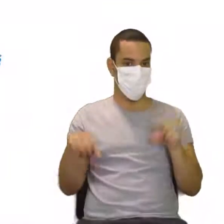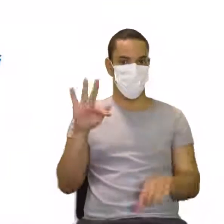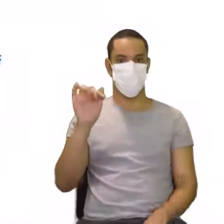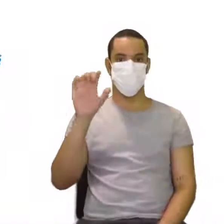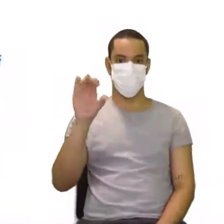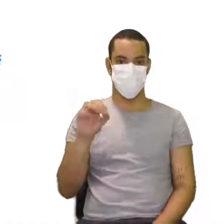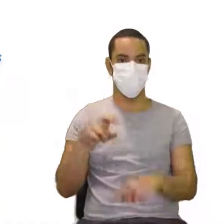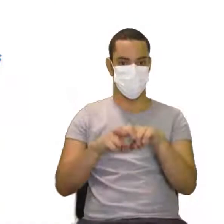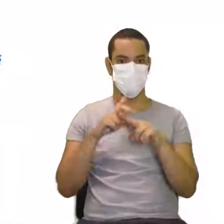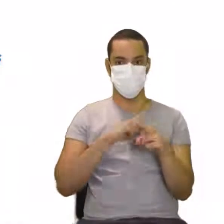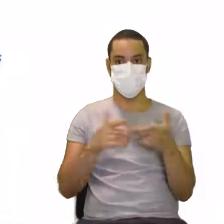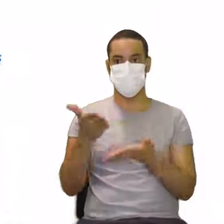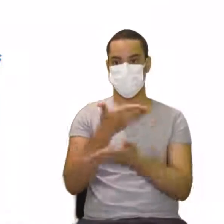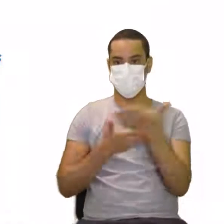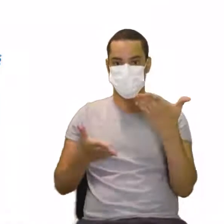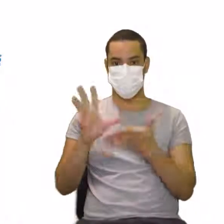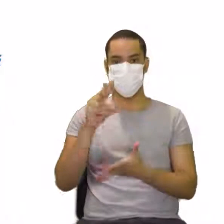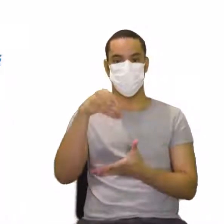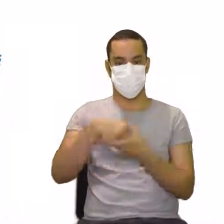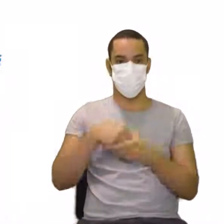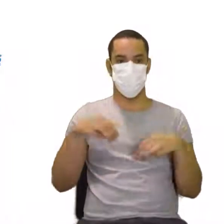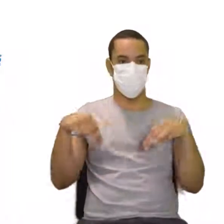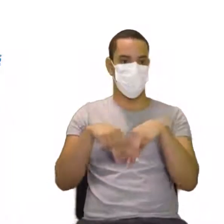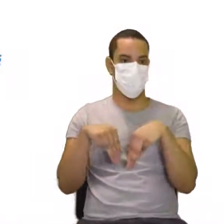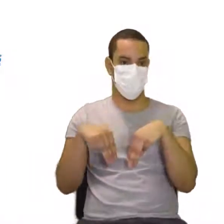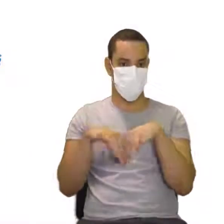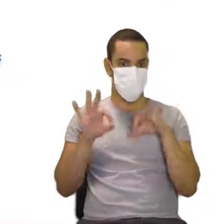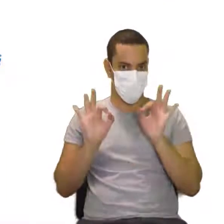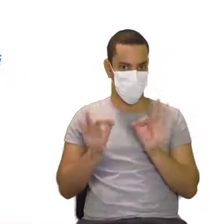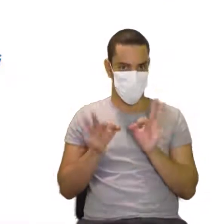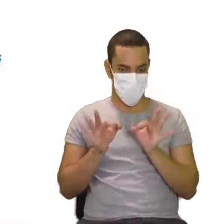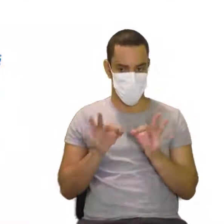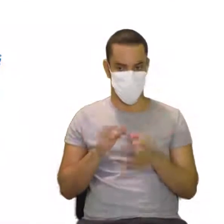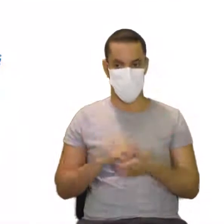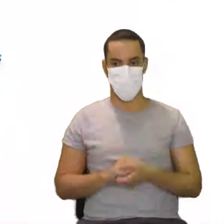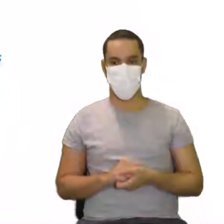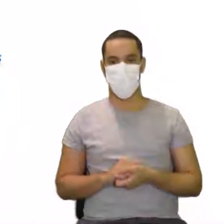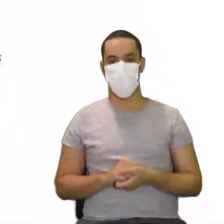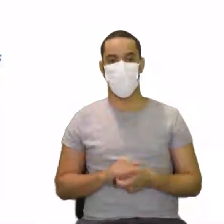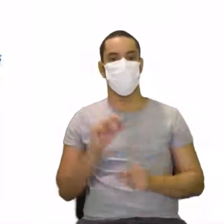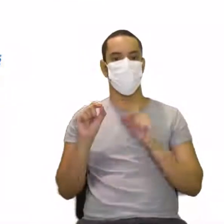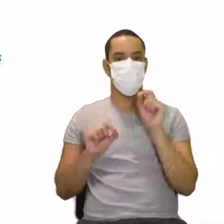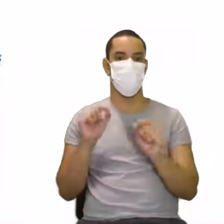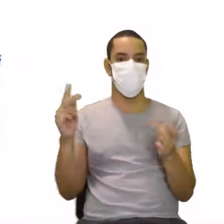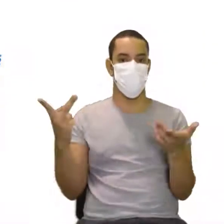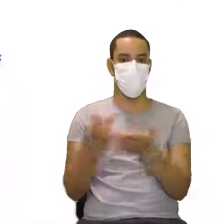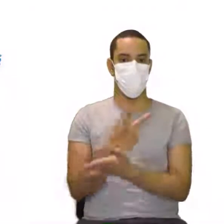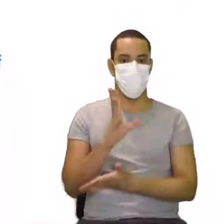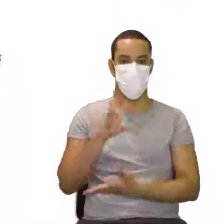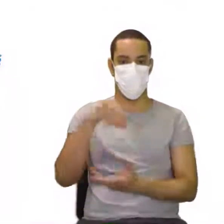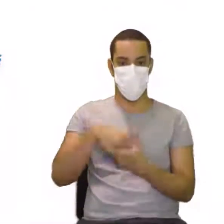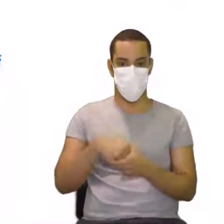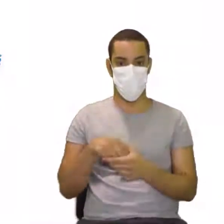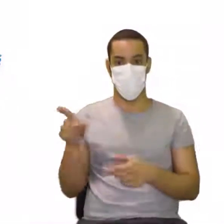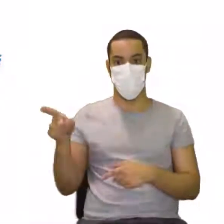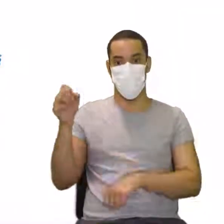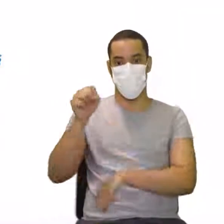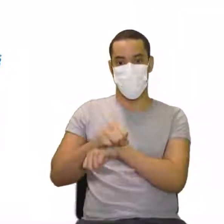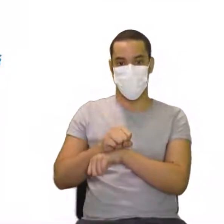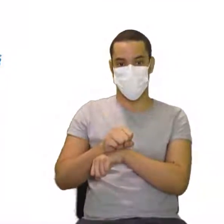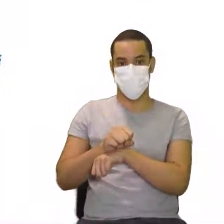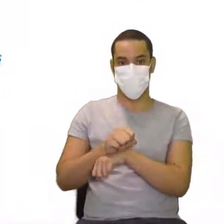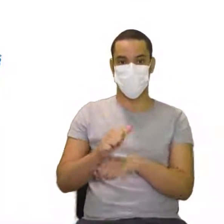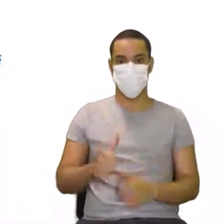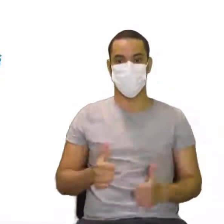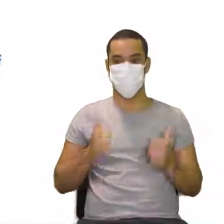fluxo, eu vou ter uma interação que é a força magnética, ok? E o que acontece, pessoal, quando isso aqui está parado, está em